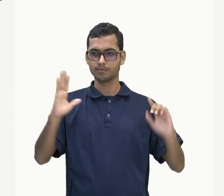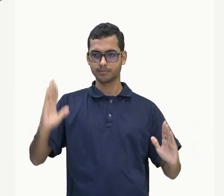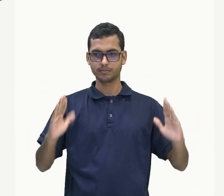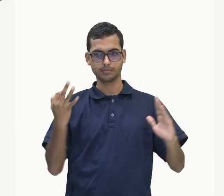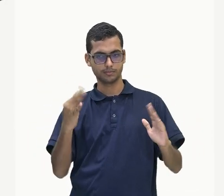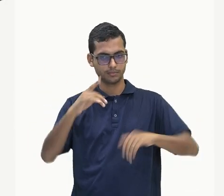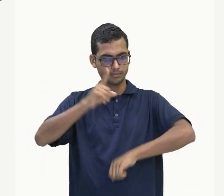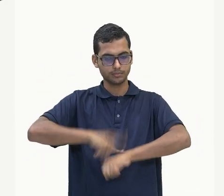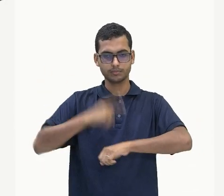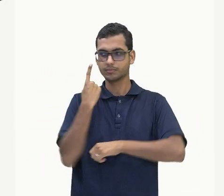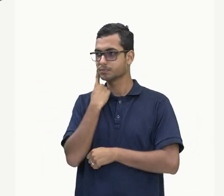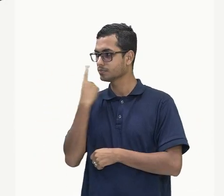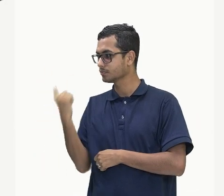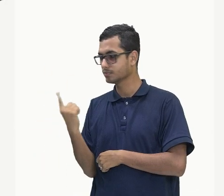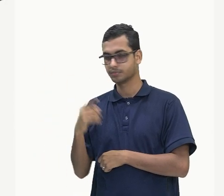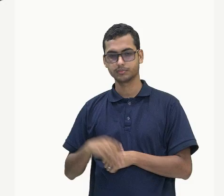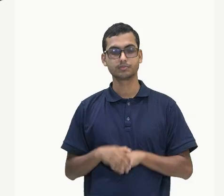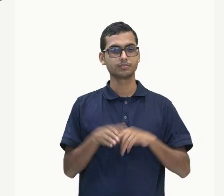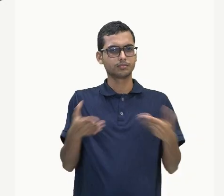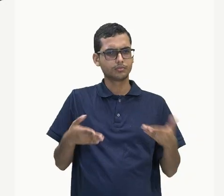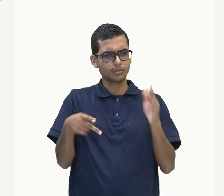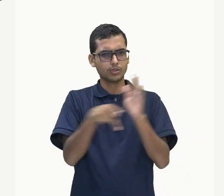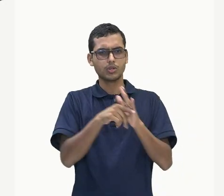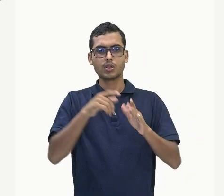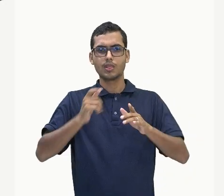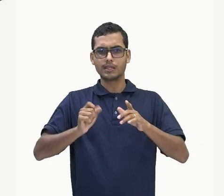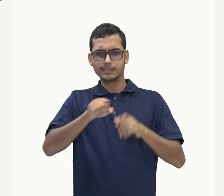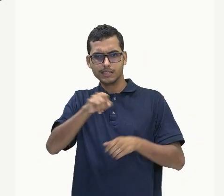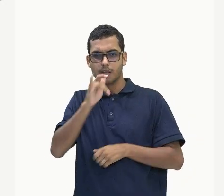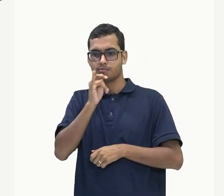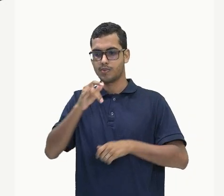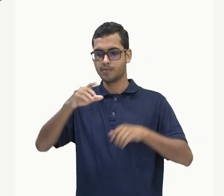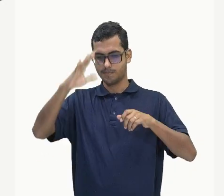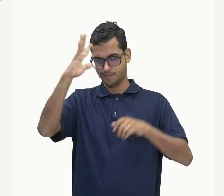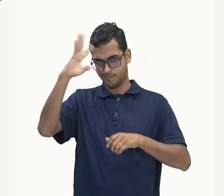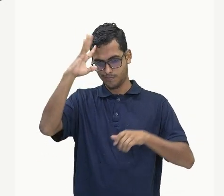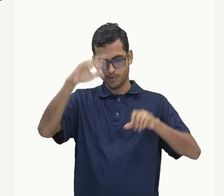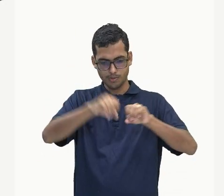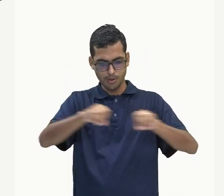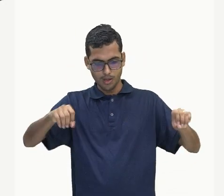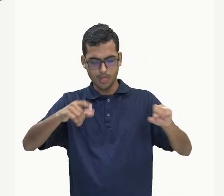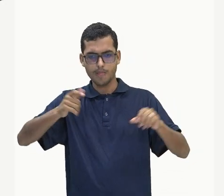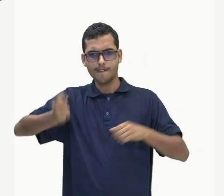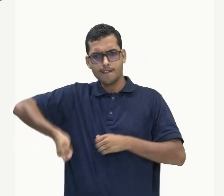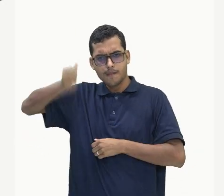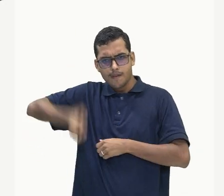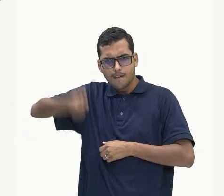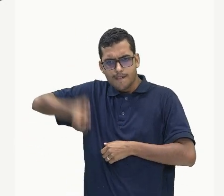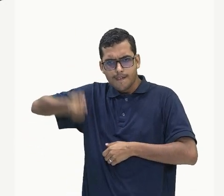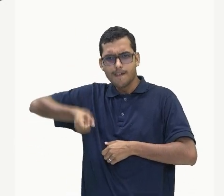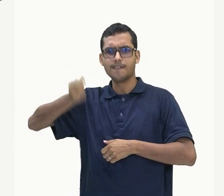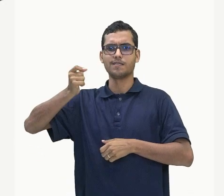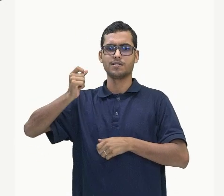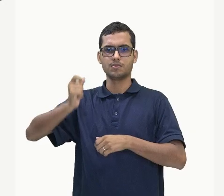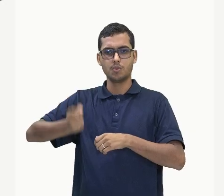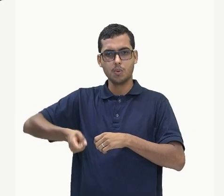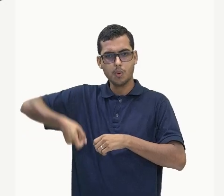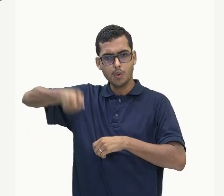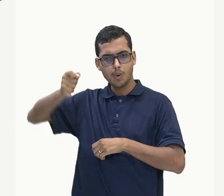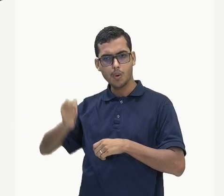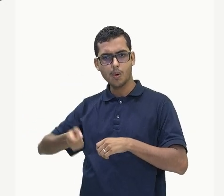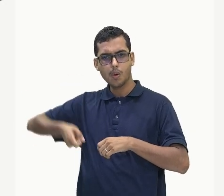tempo. Então, quanto mais sacudidas, ou seja, quanto mais ondas se formarem, maior é a frequência.